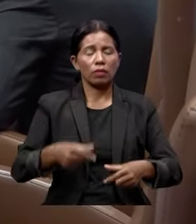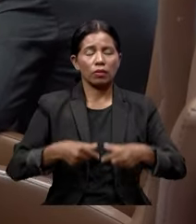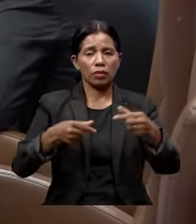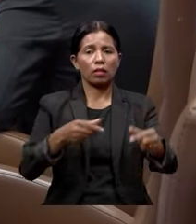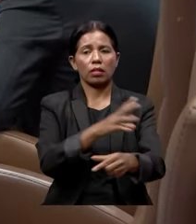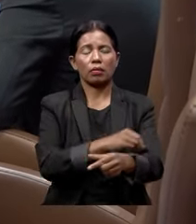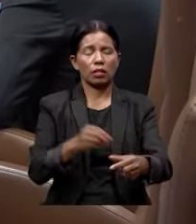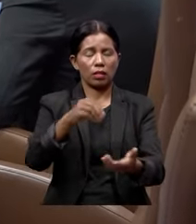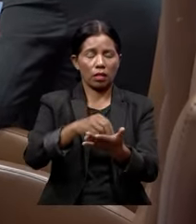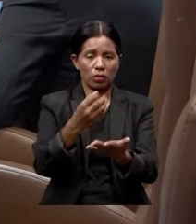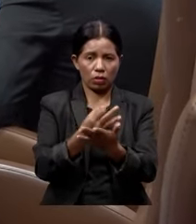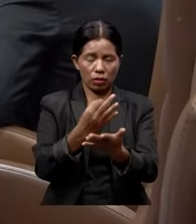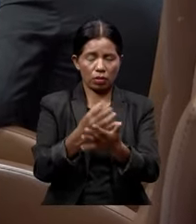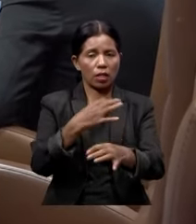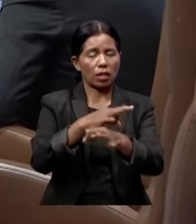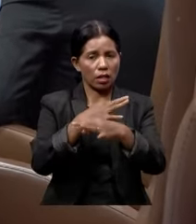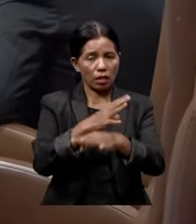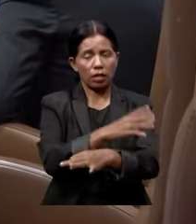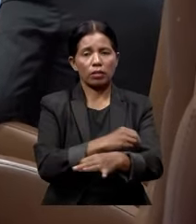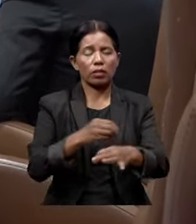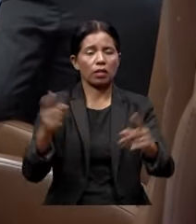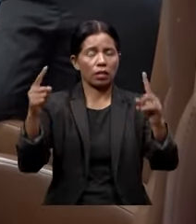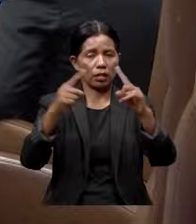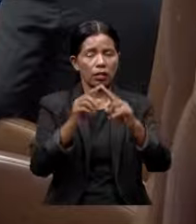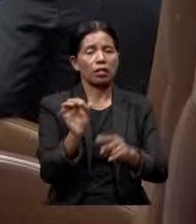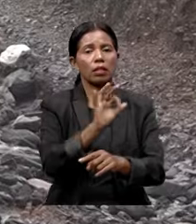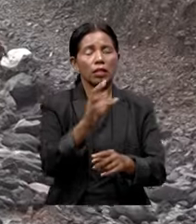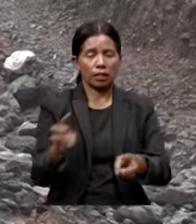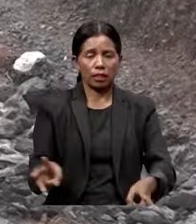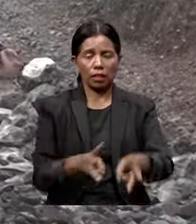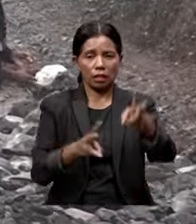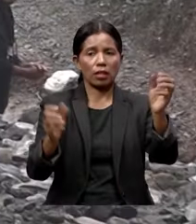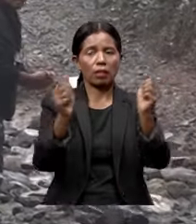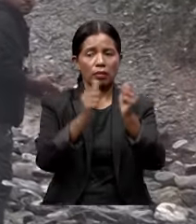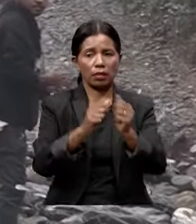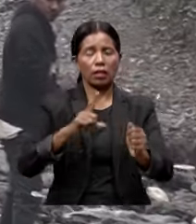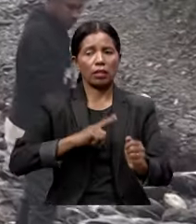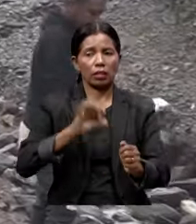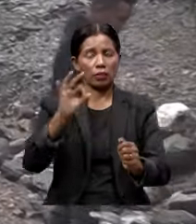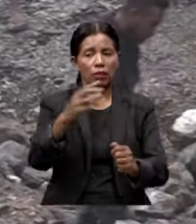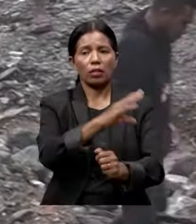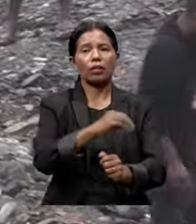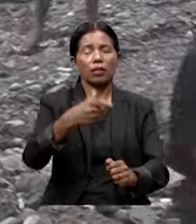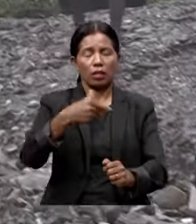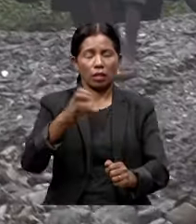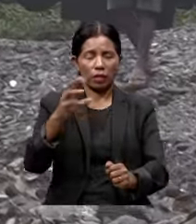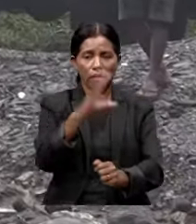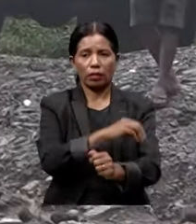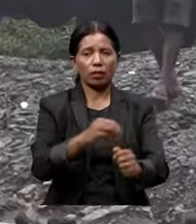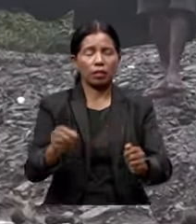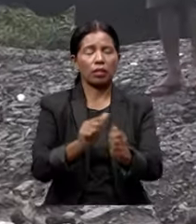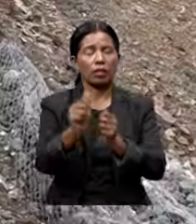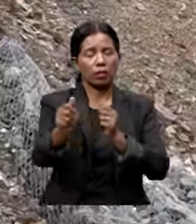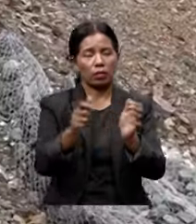autoriza despesa para reabilitação no manutenção, secção na estrada entre cruzamento Letforro no Gleno, Honaro quilômetro Rua